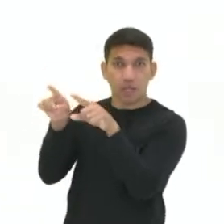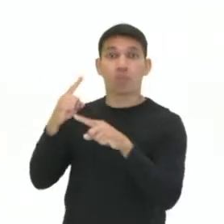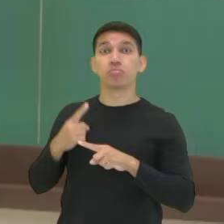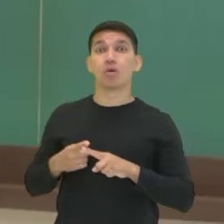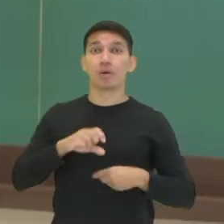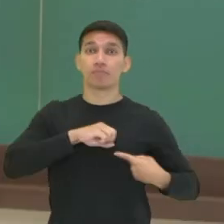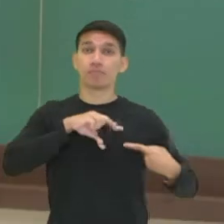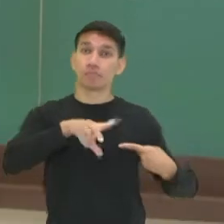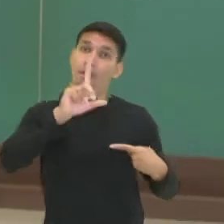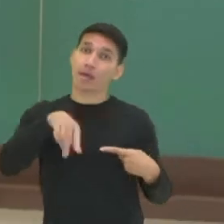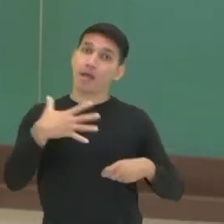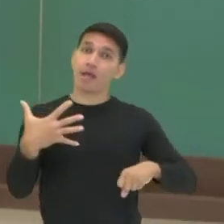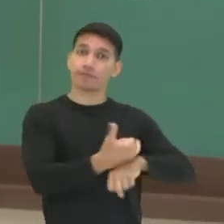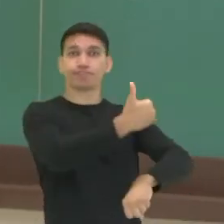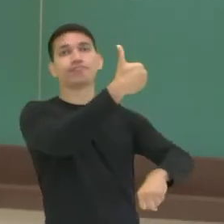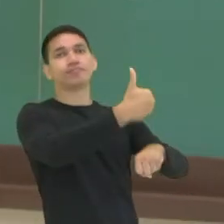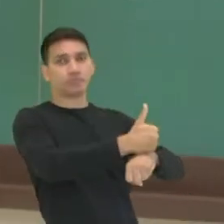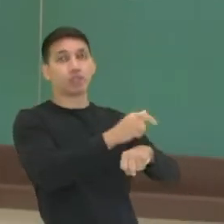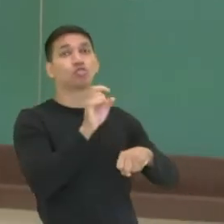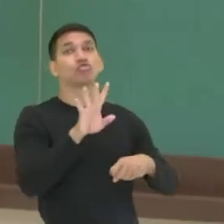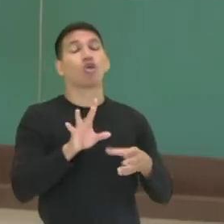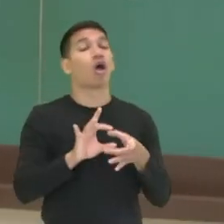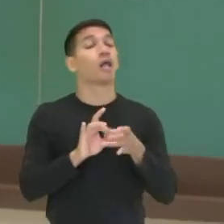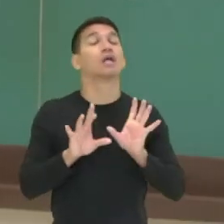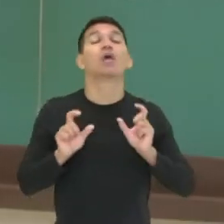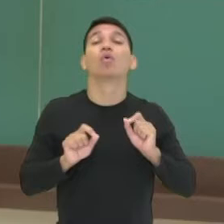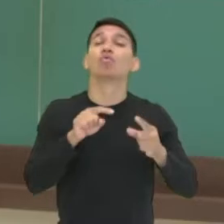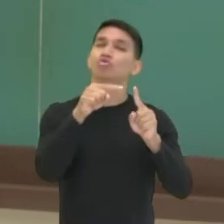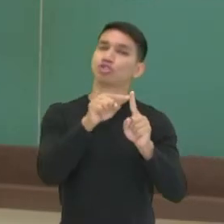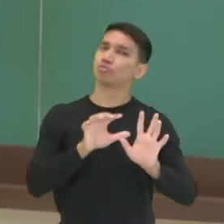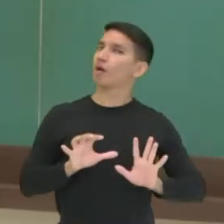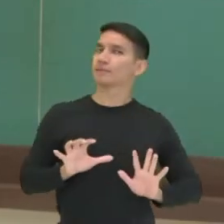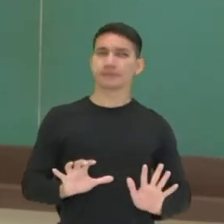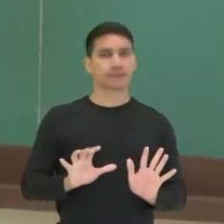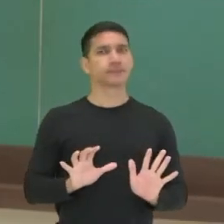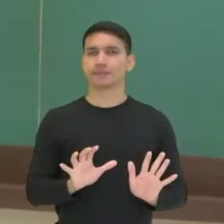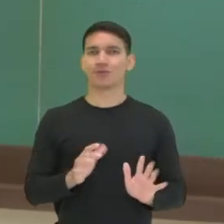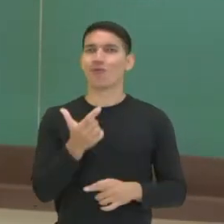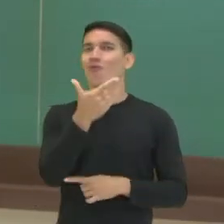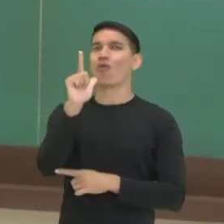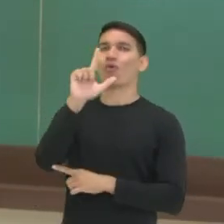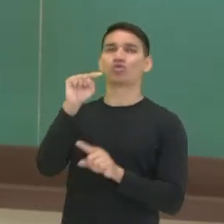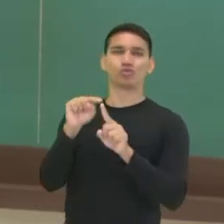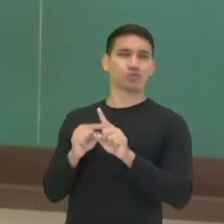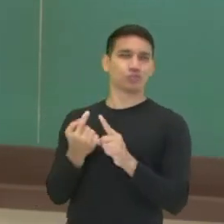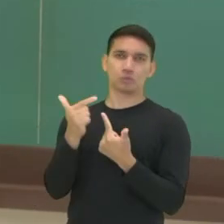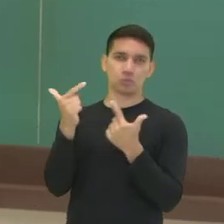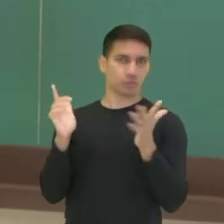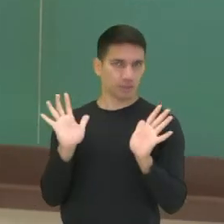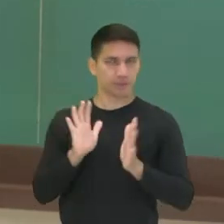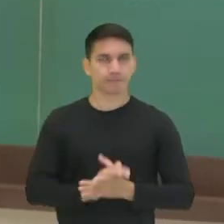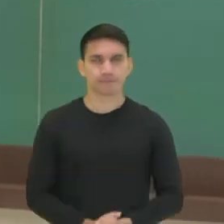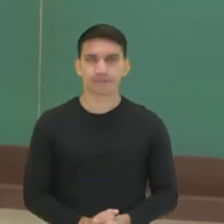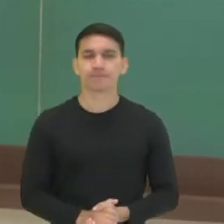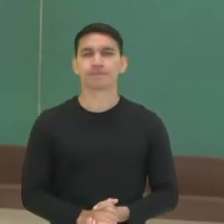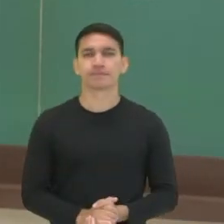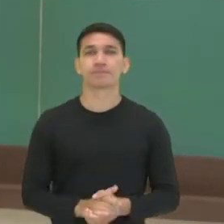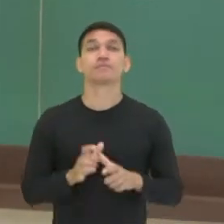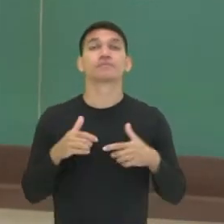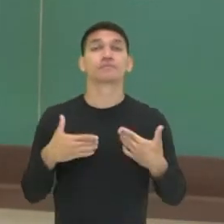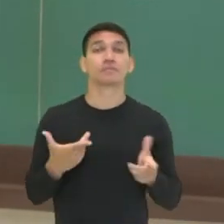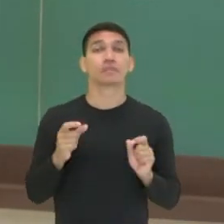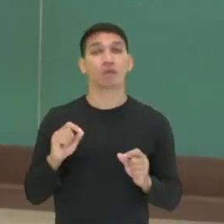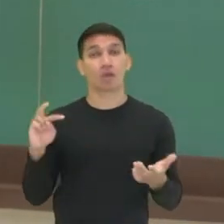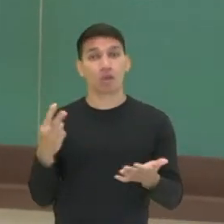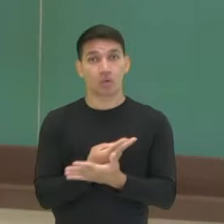né, era o país colonizador e só permitia ter esse tipo de indústria, não tinha outros tipos de indústrias no nosso país. Bom, o